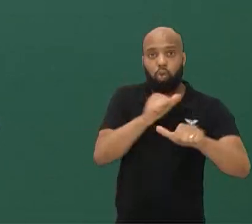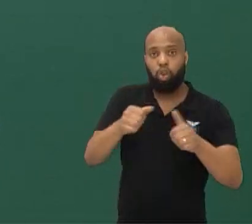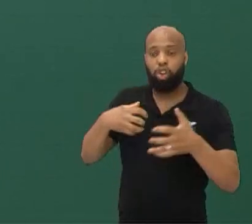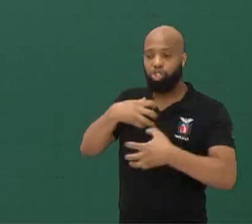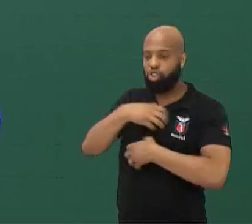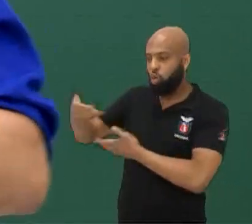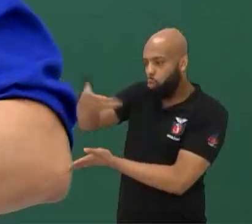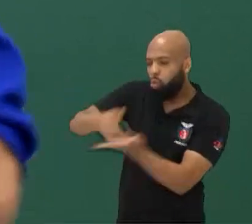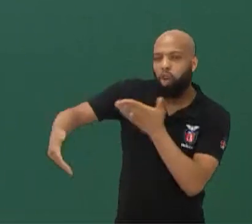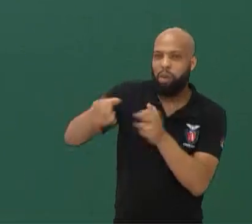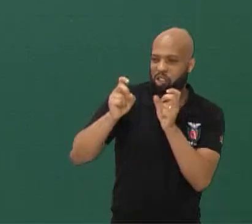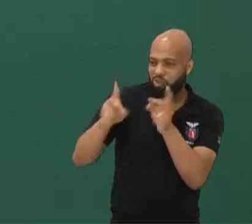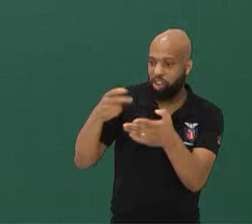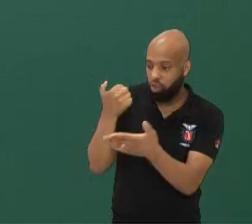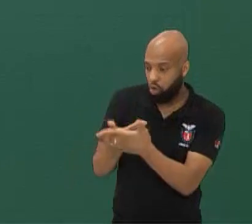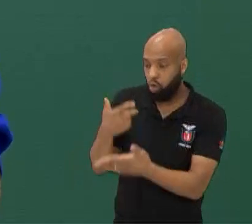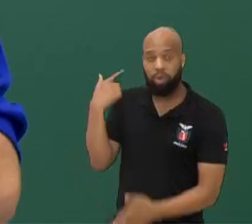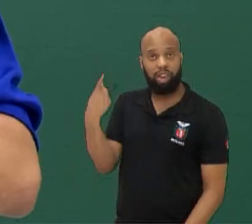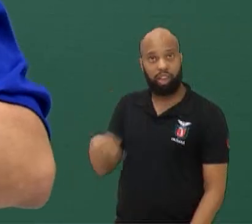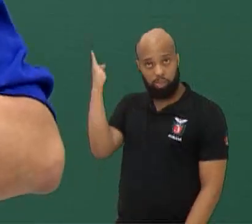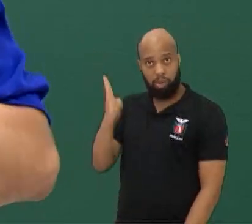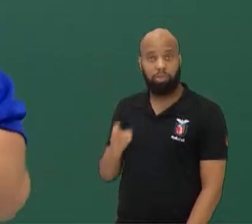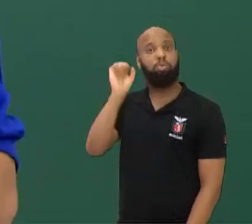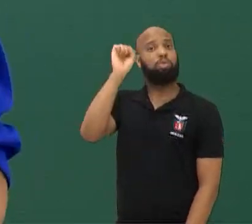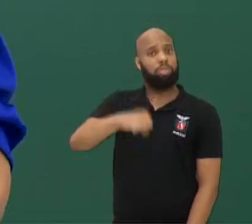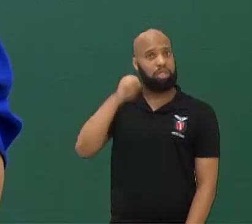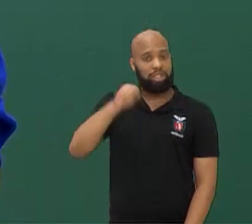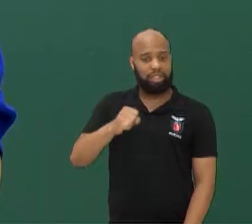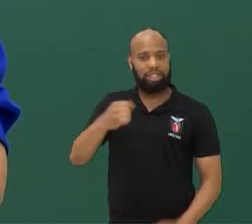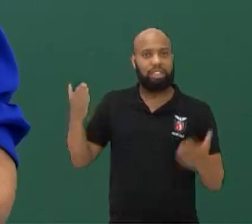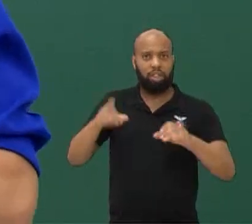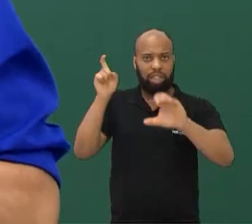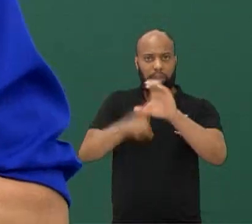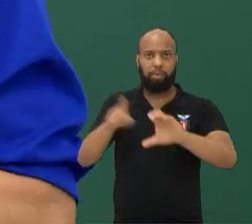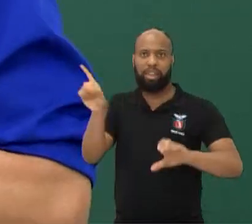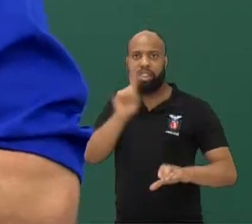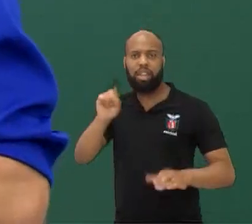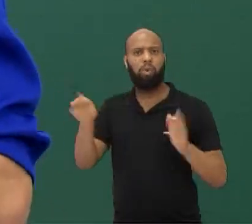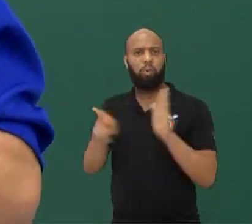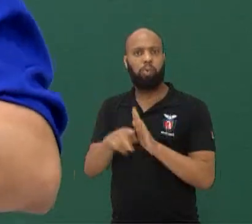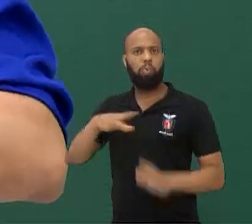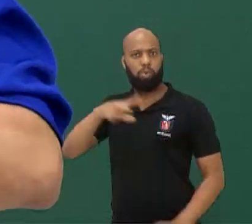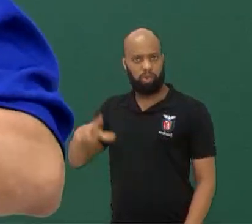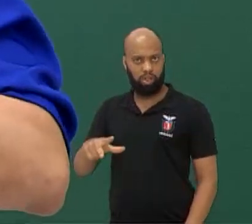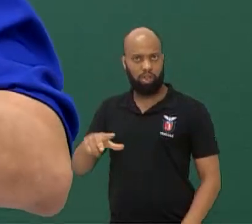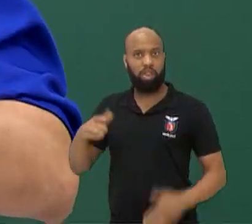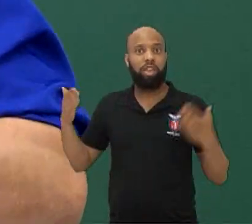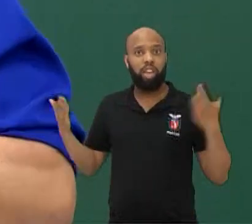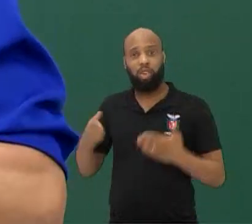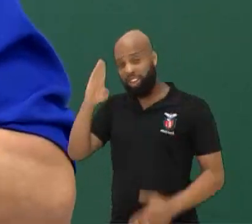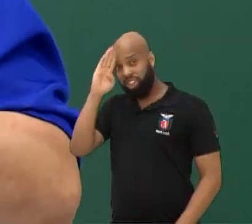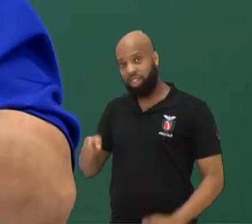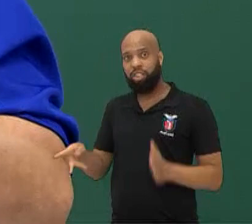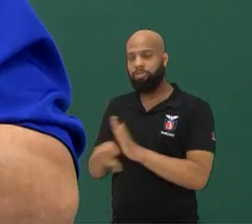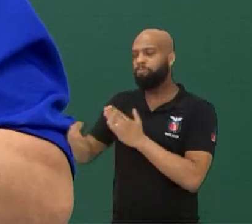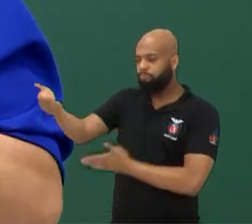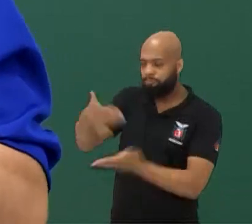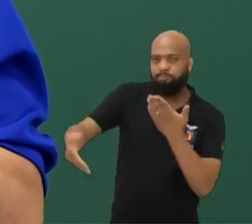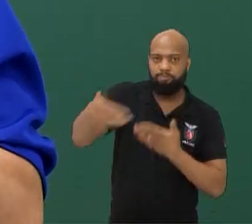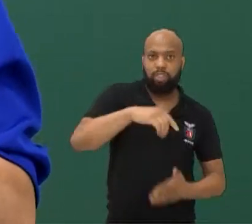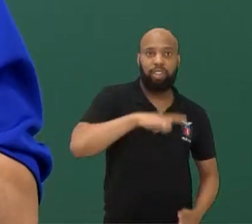comércio no Brasil? Foi o que eu falei agora há pouco. Não dependemos mais de Portugal, o Rodrigo tinha falado. Agora é direta a